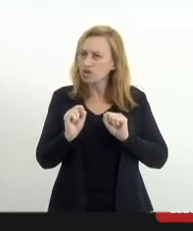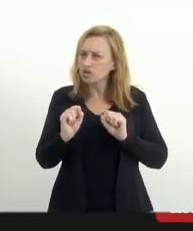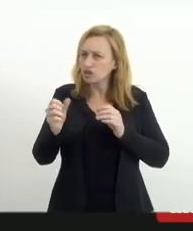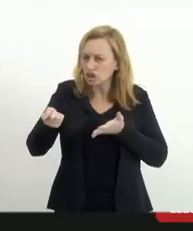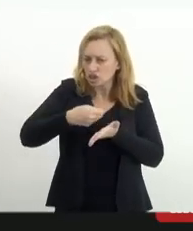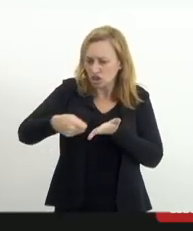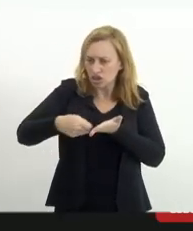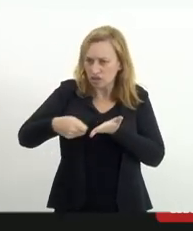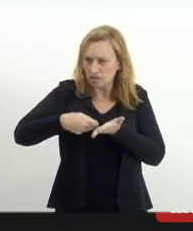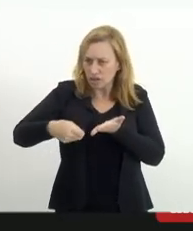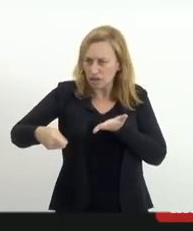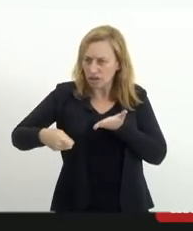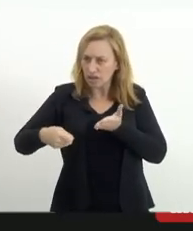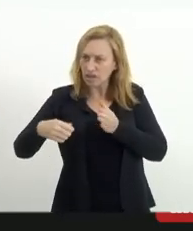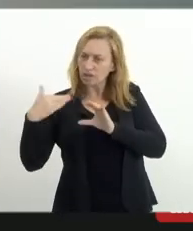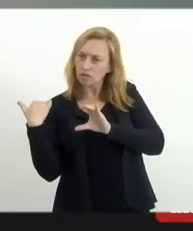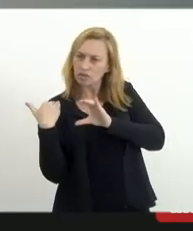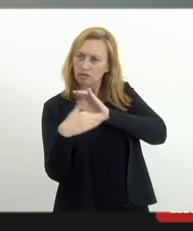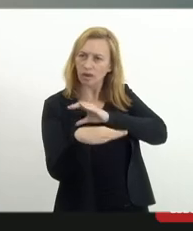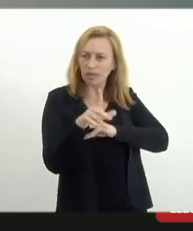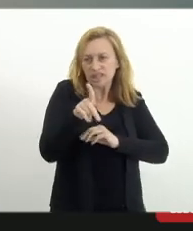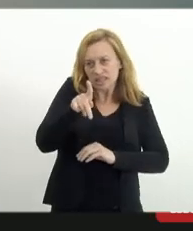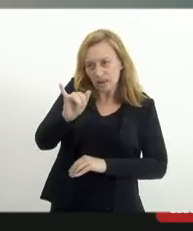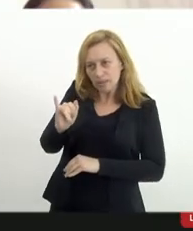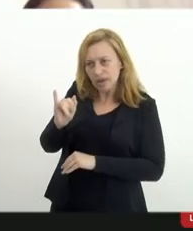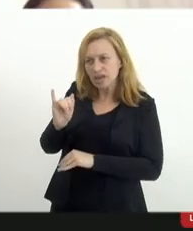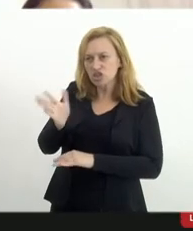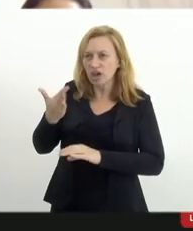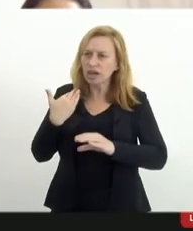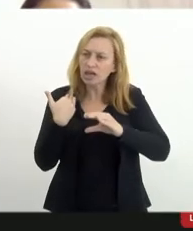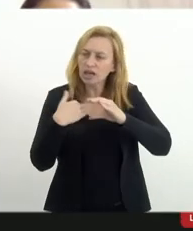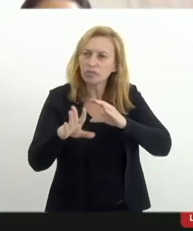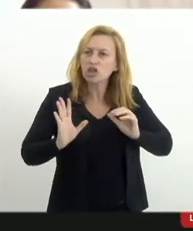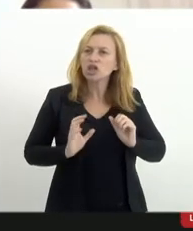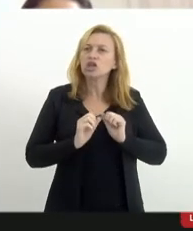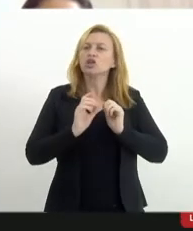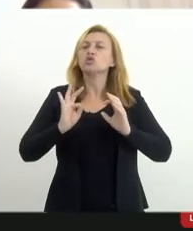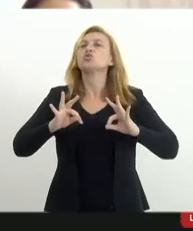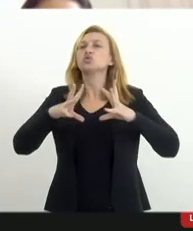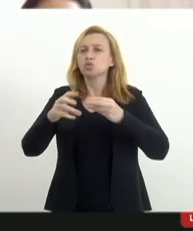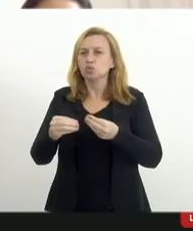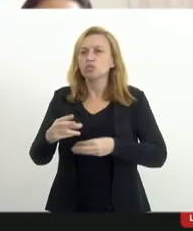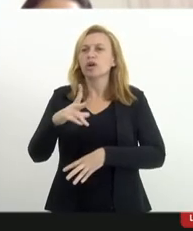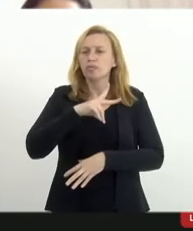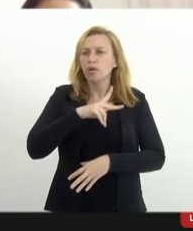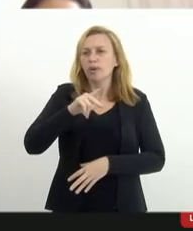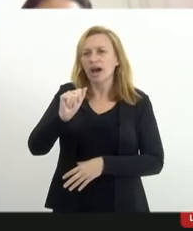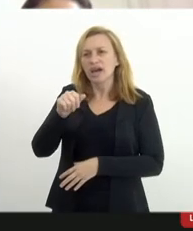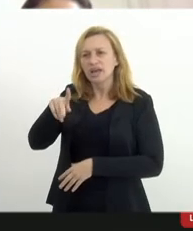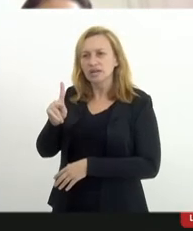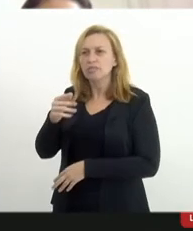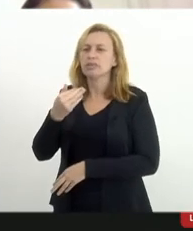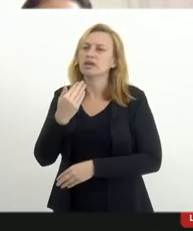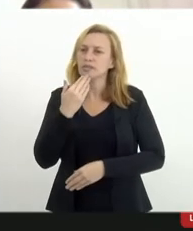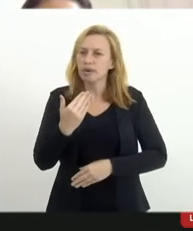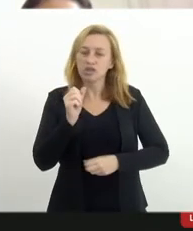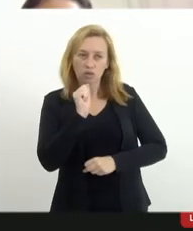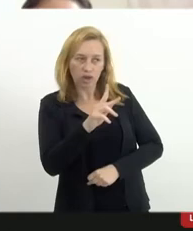para a CPI, okay, que caminha já para a própria NP, por favor.